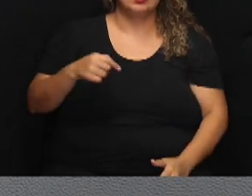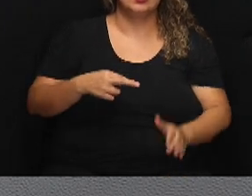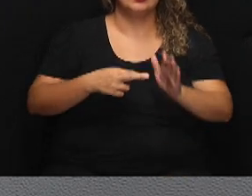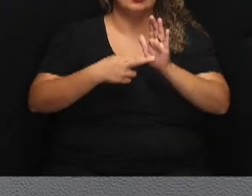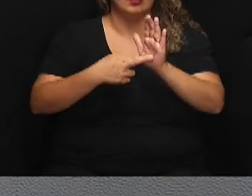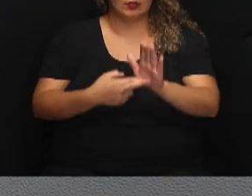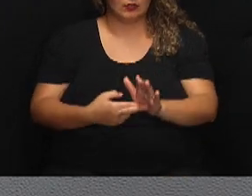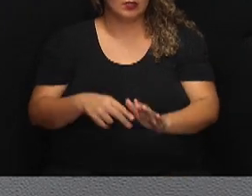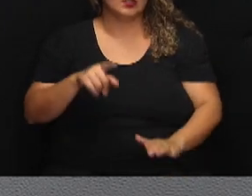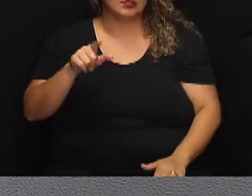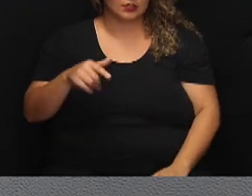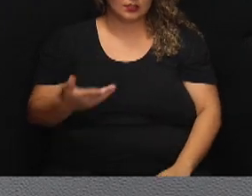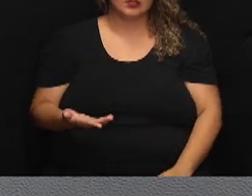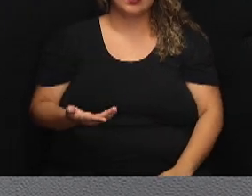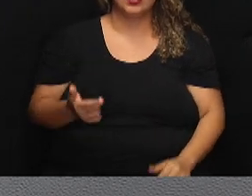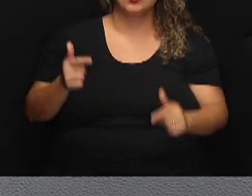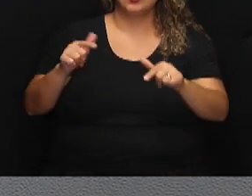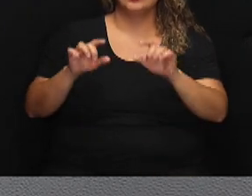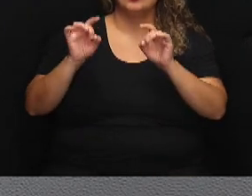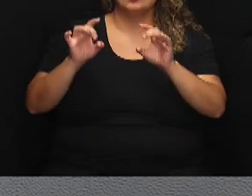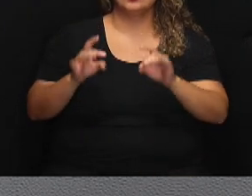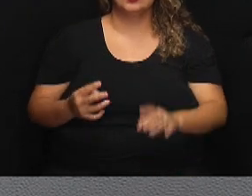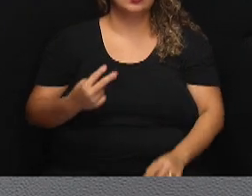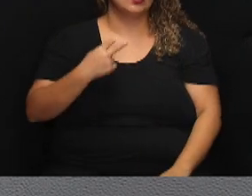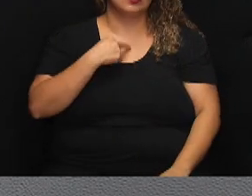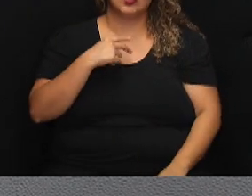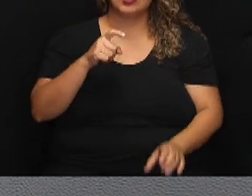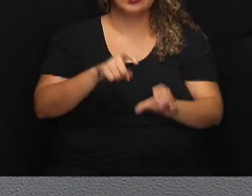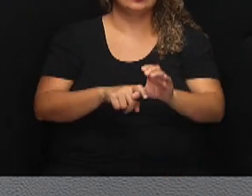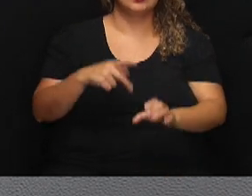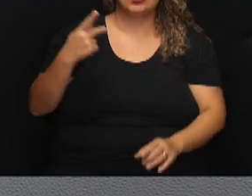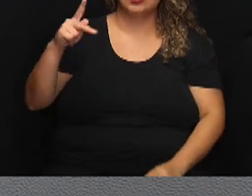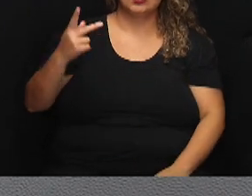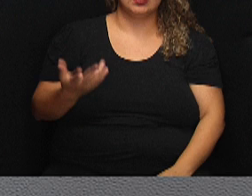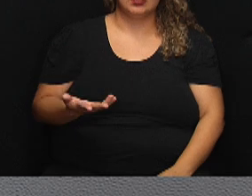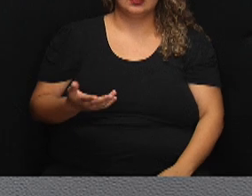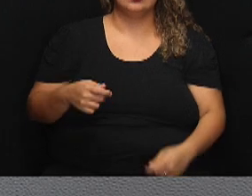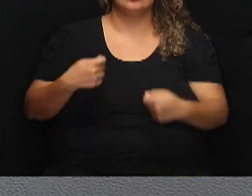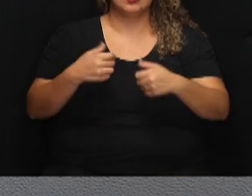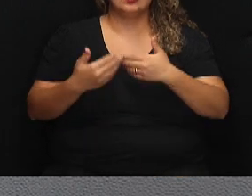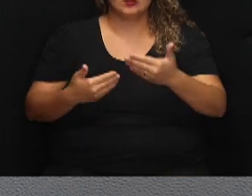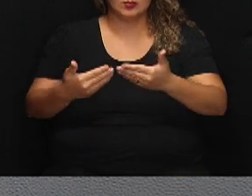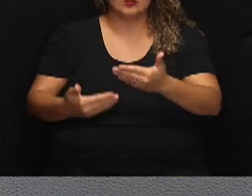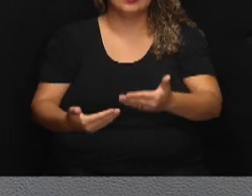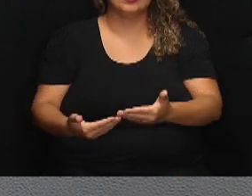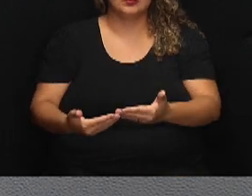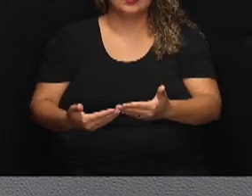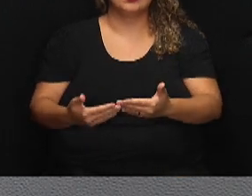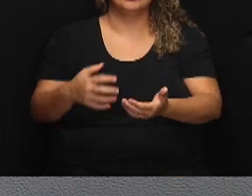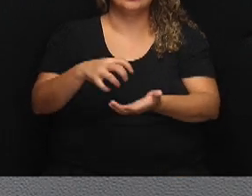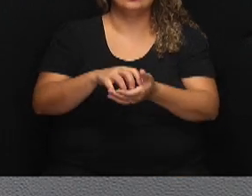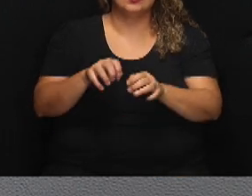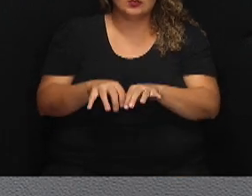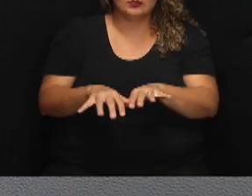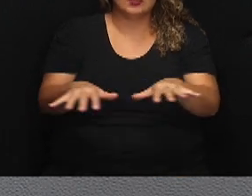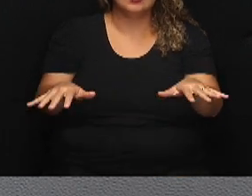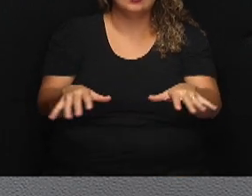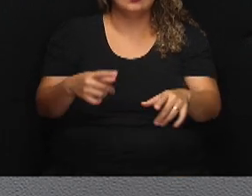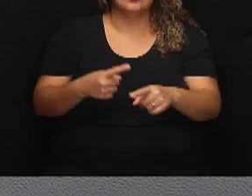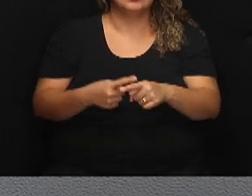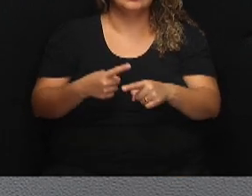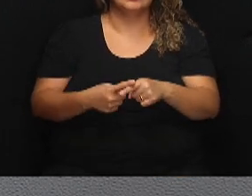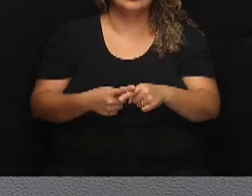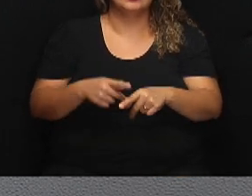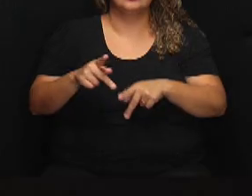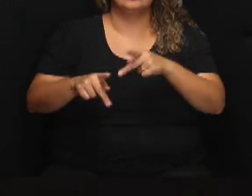referência, que ele é um local especializado, a gente não pode depender apenas dele, a gente precisa ter um processo de descentralização, porque senão a população